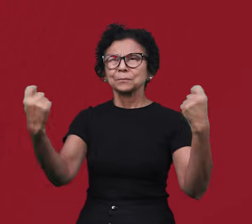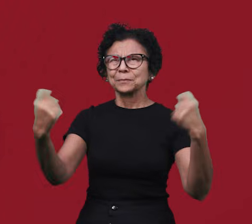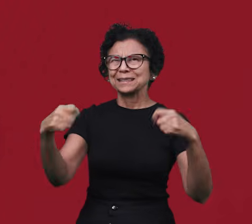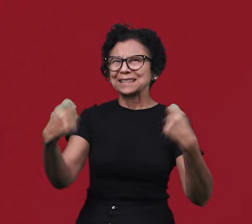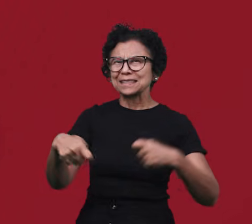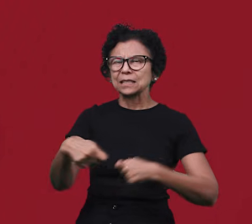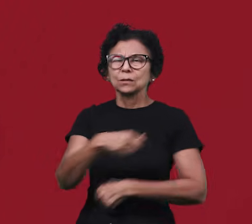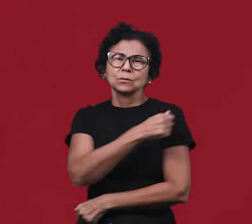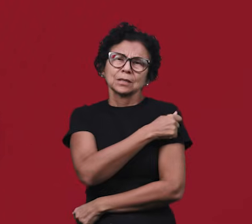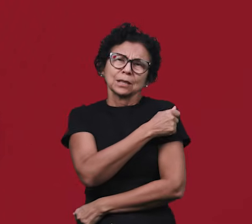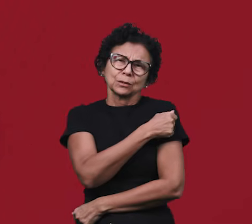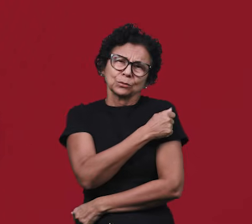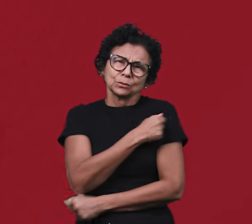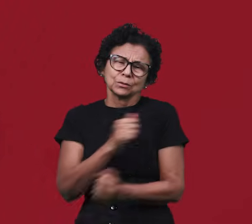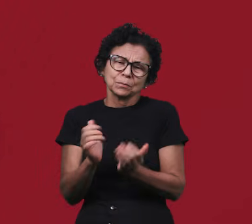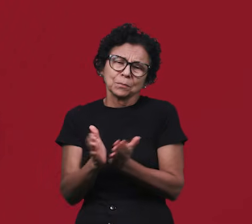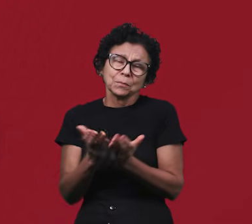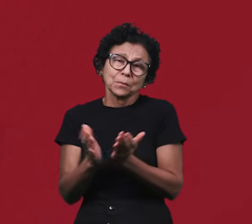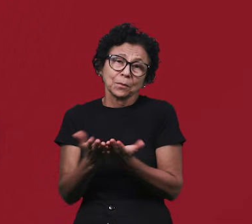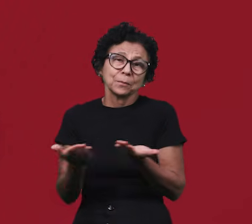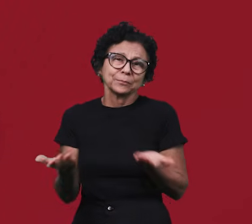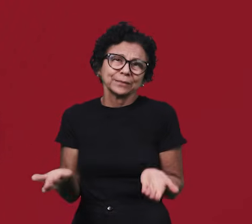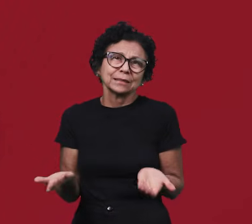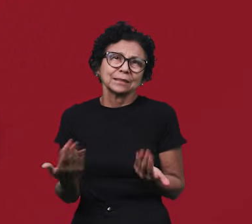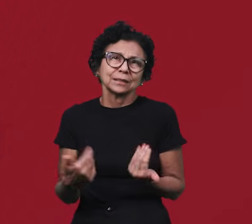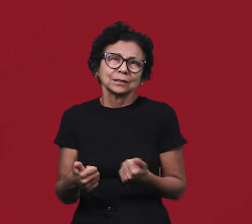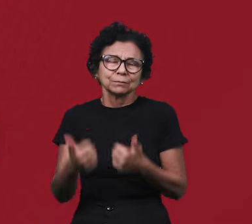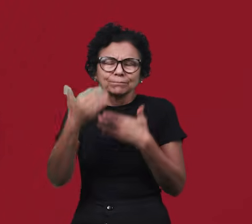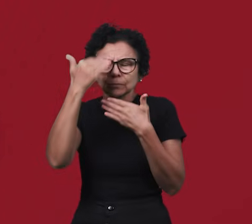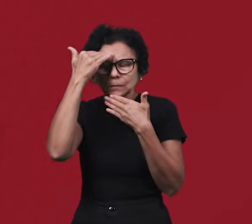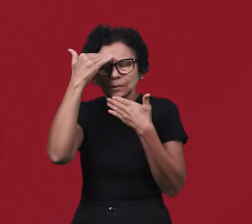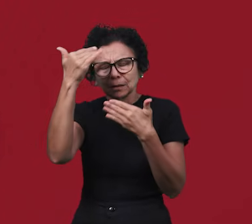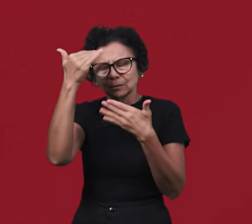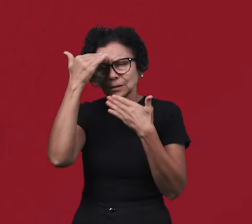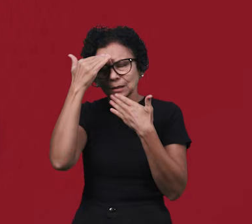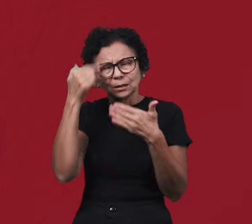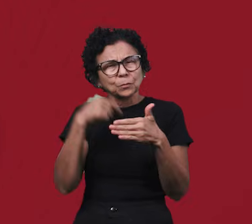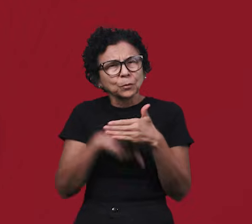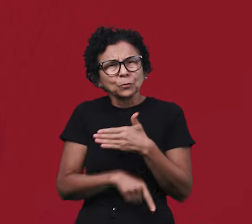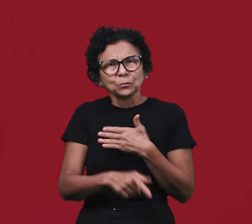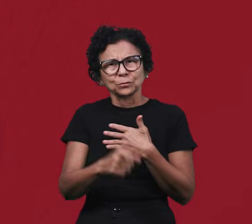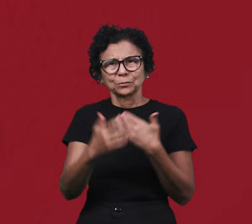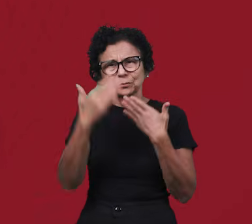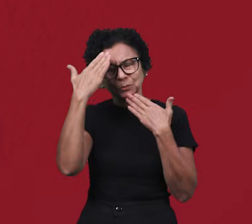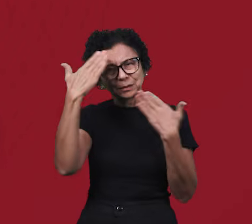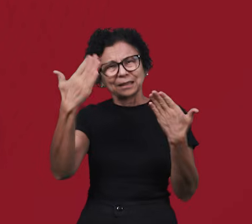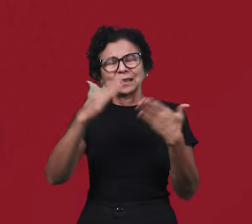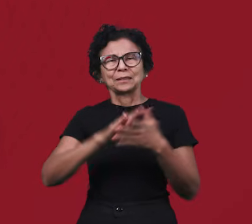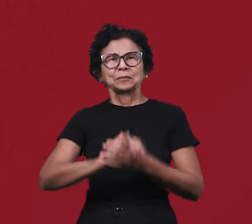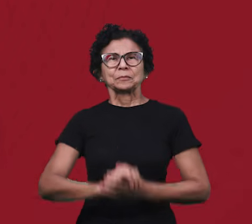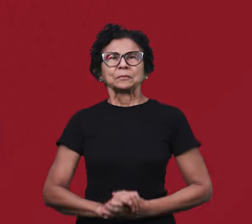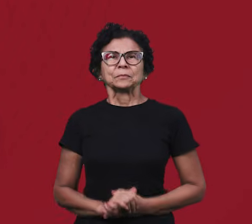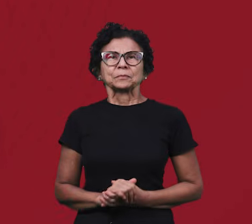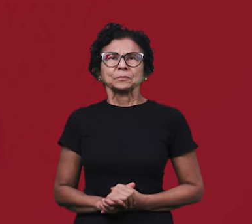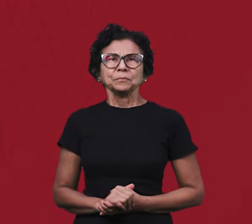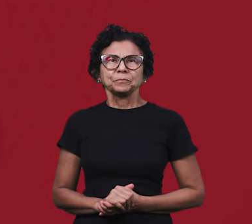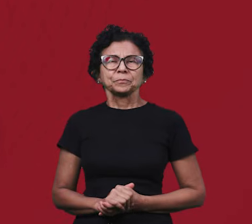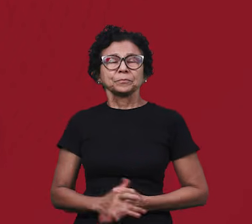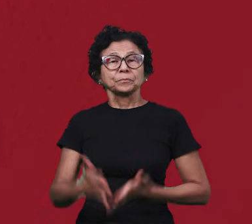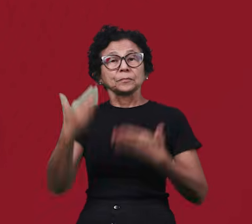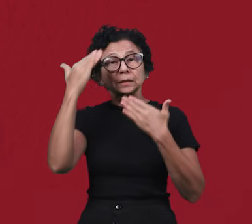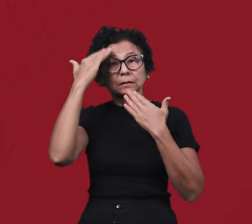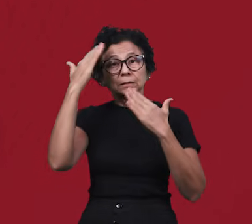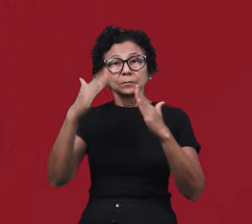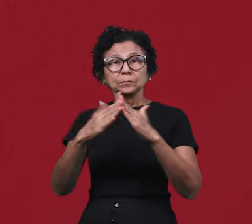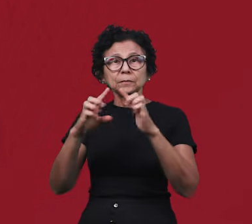são muito carentes, então estamos eternamente gratos a esse gesto. Muito obrigada. Gostaria de agradecer à Igreja Cristã Maranata